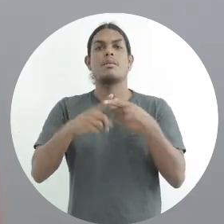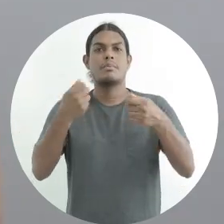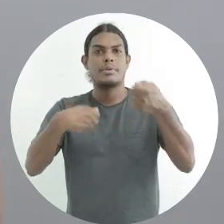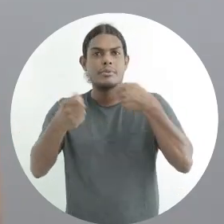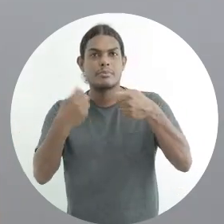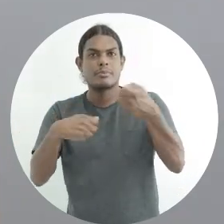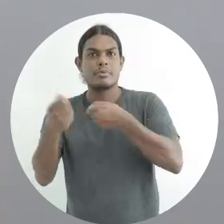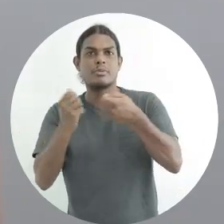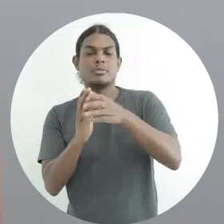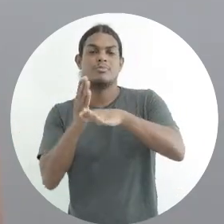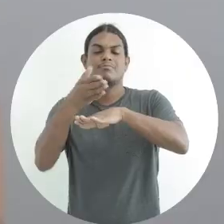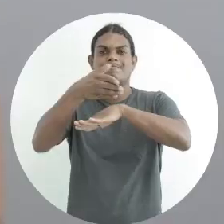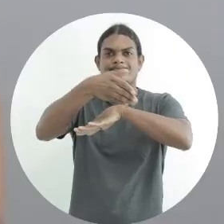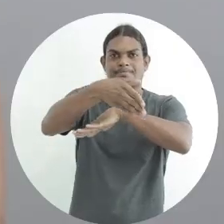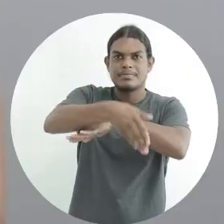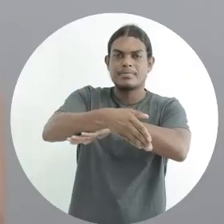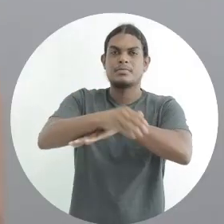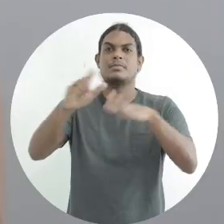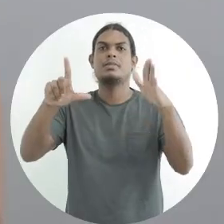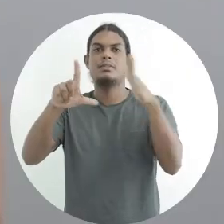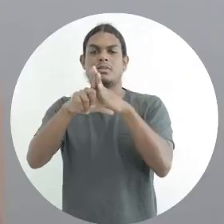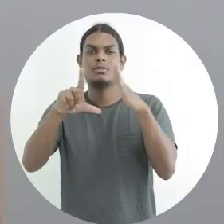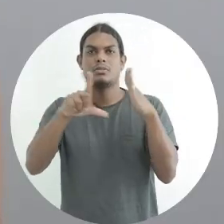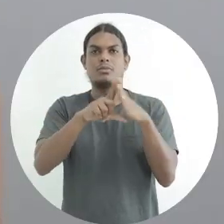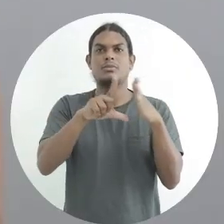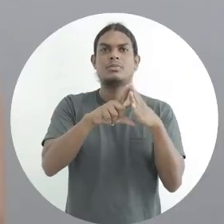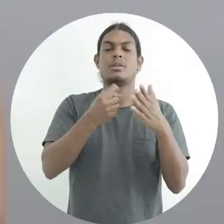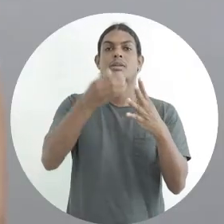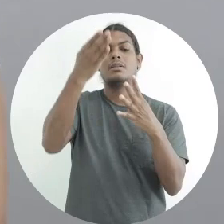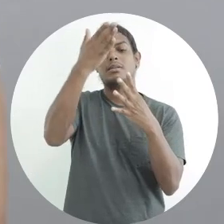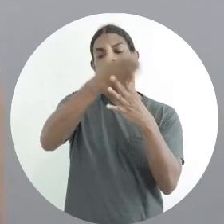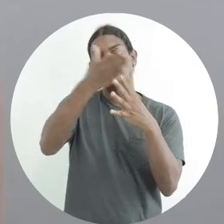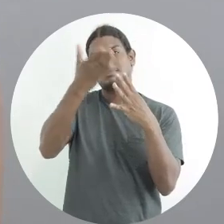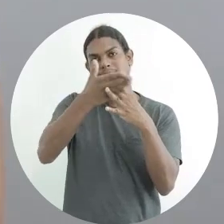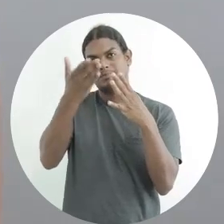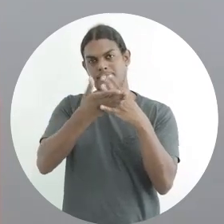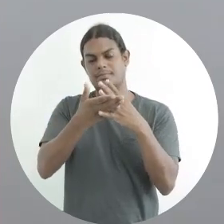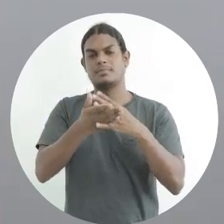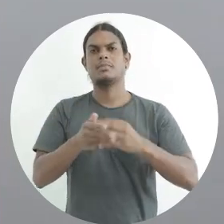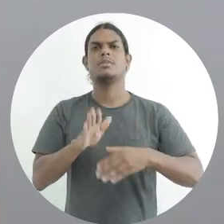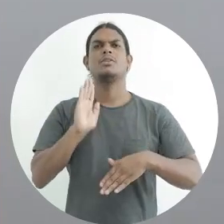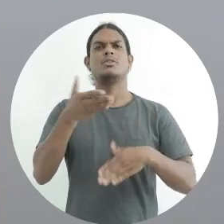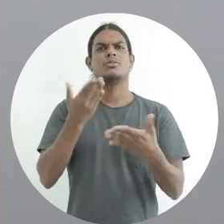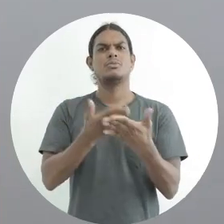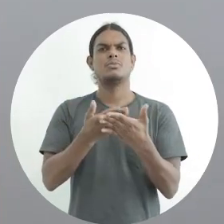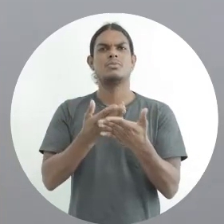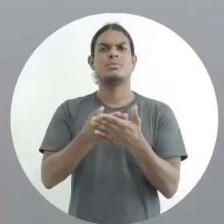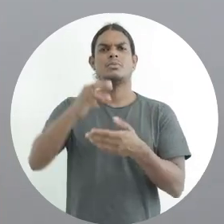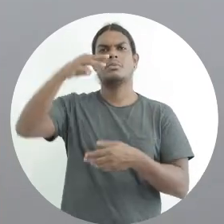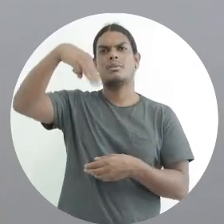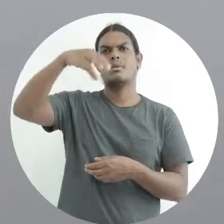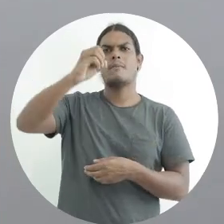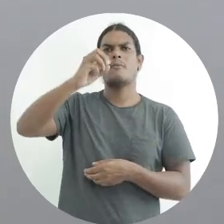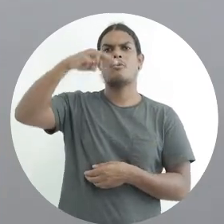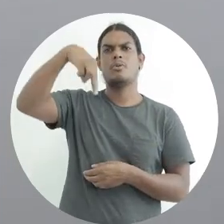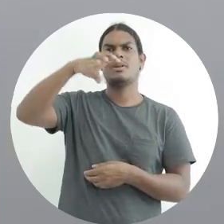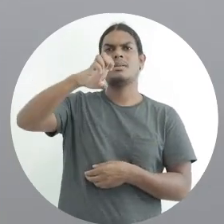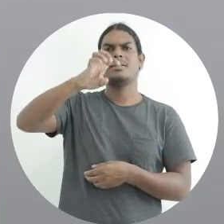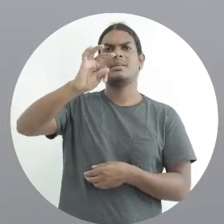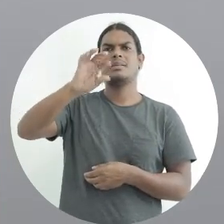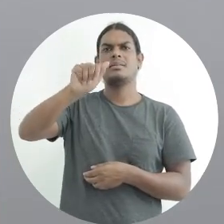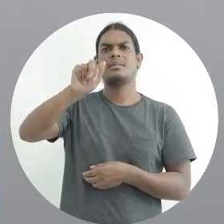para comprarem parcelado. Até agora, vimos a política monetária, que é o controle de moeda na economia por meio